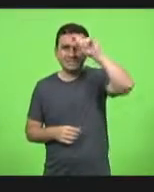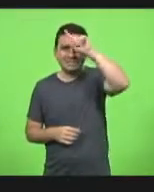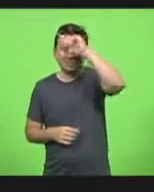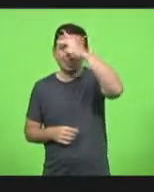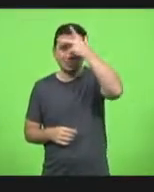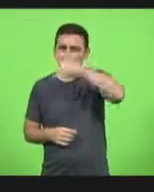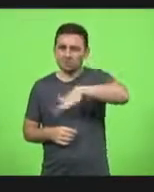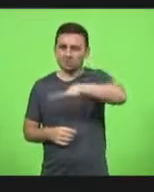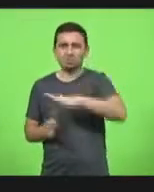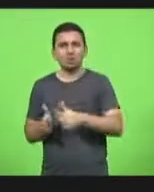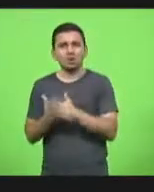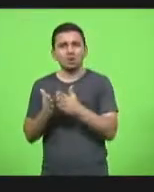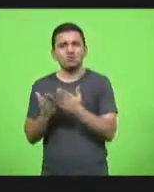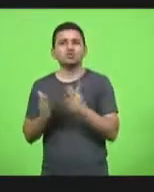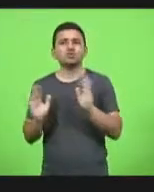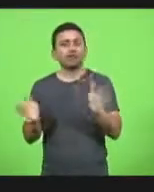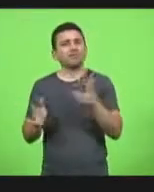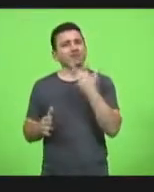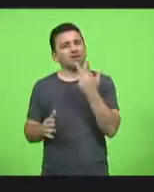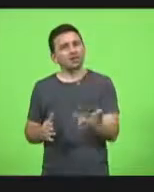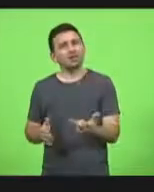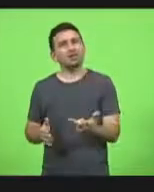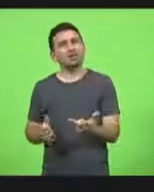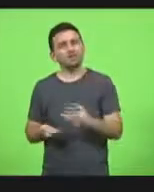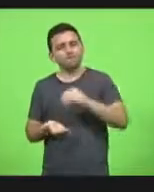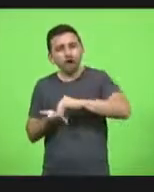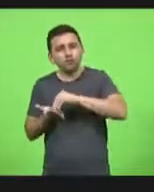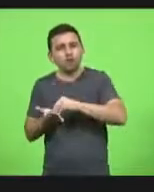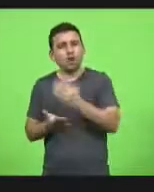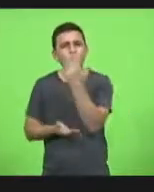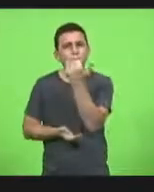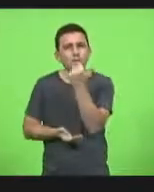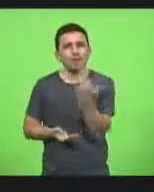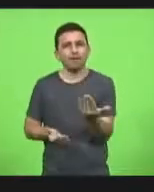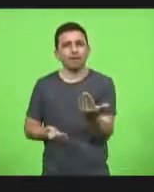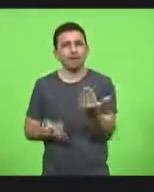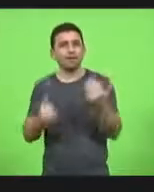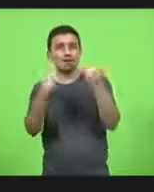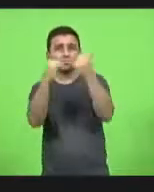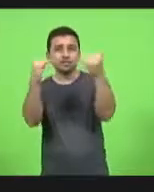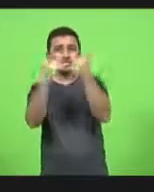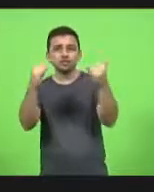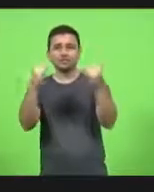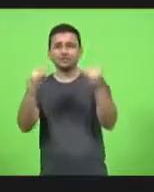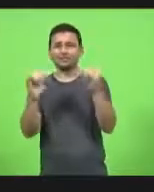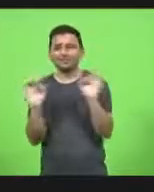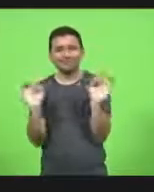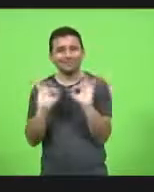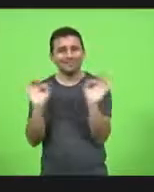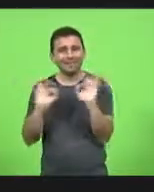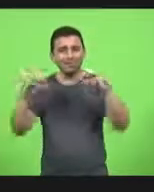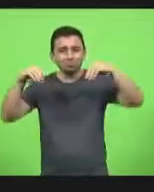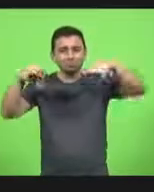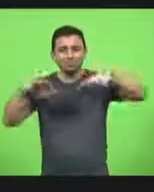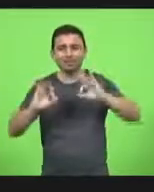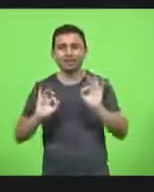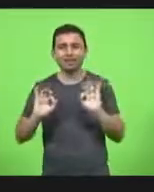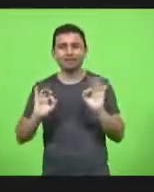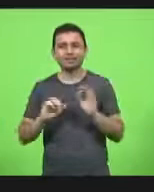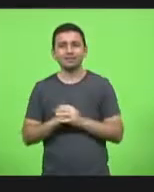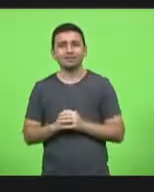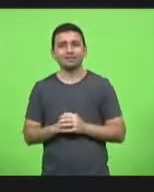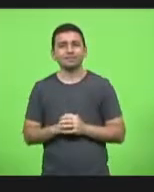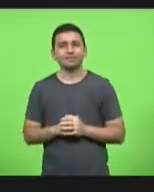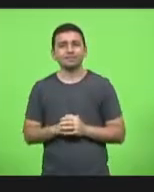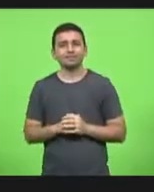ali. Como eu disse, estão passando necessidade, falta do que comer, falta de energia elétrica, enfim, todas as necessidades básicas do ser humano estão sentindo, passando